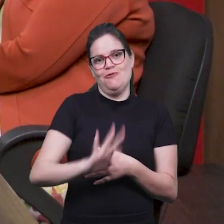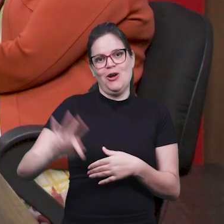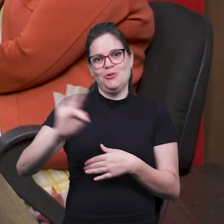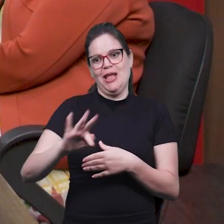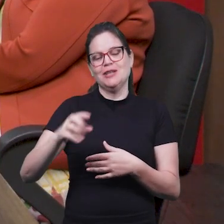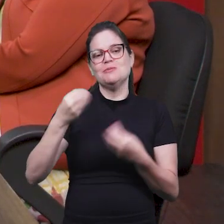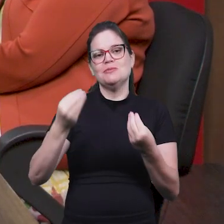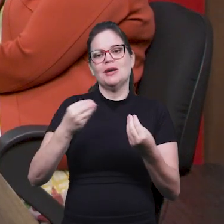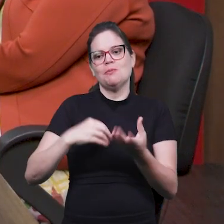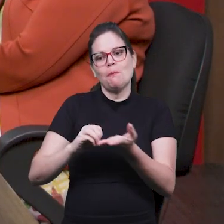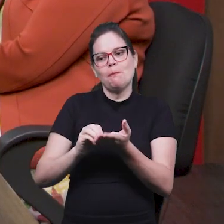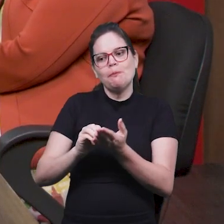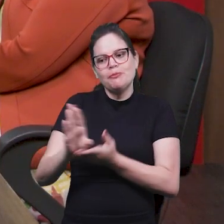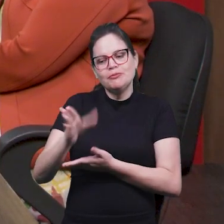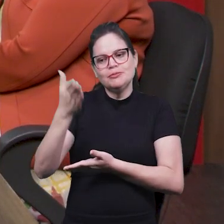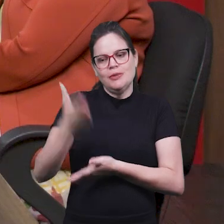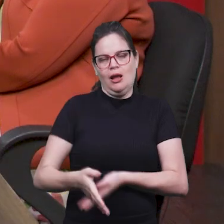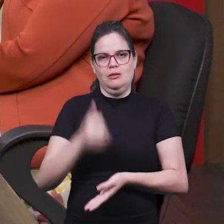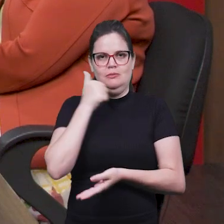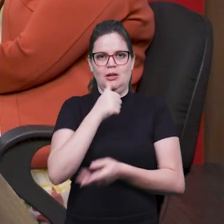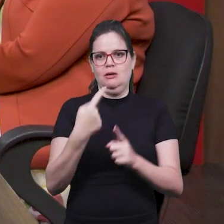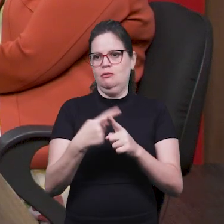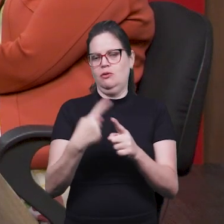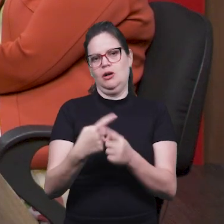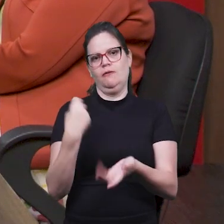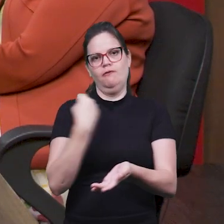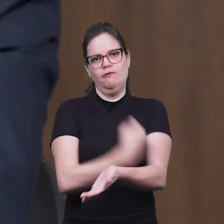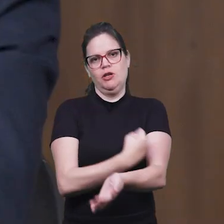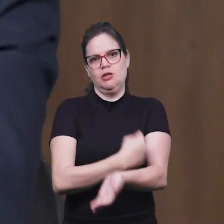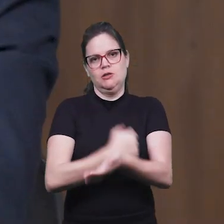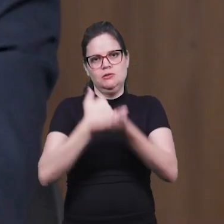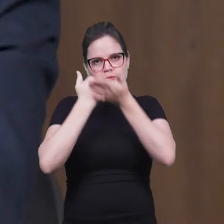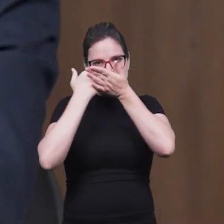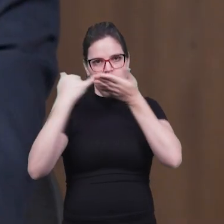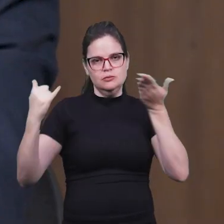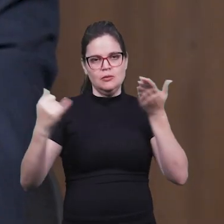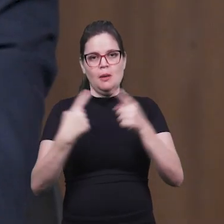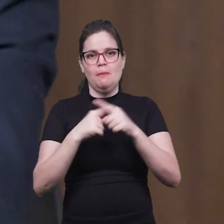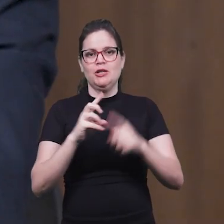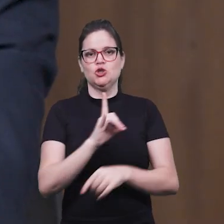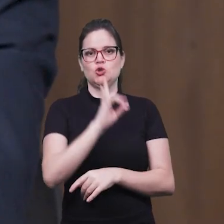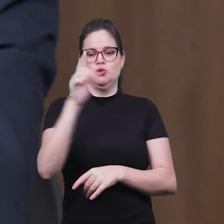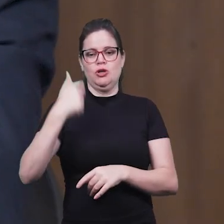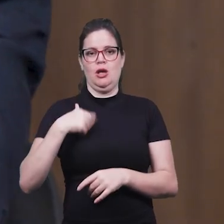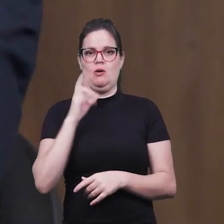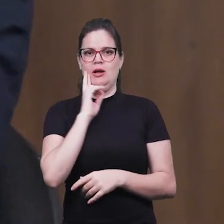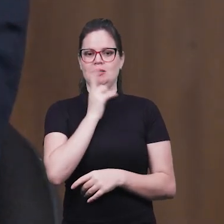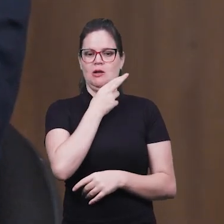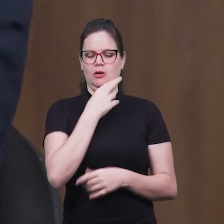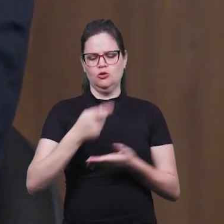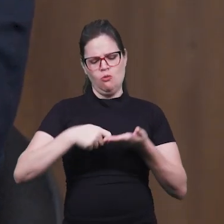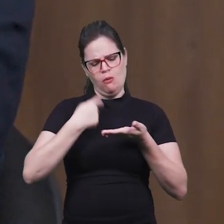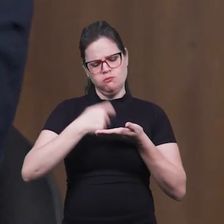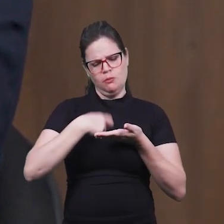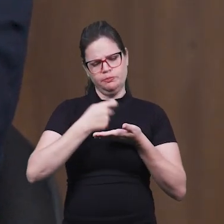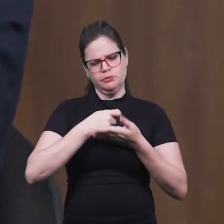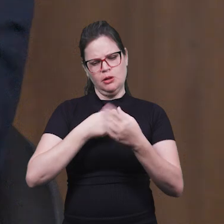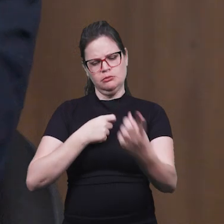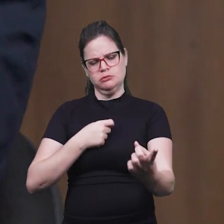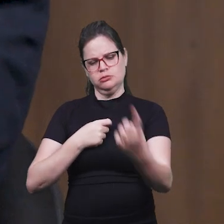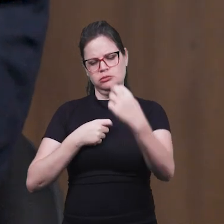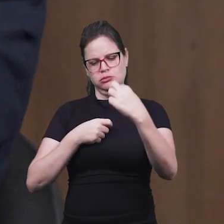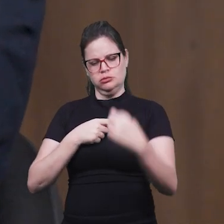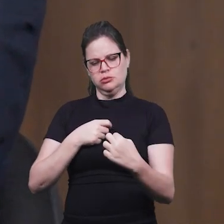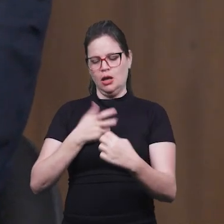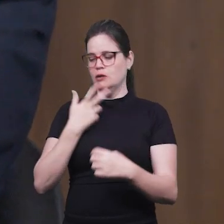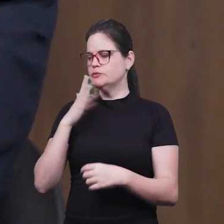tal, processo. E ela sentou comigo na mesa do restaurante universitário e disse, Amadeu, Deus é injusto. Assim,